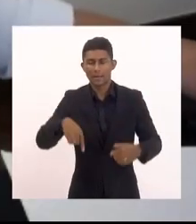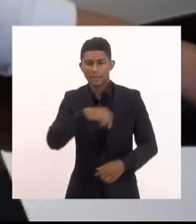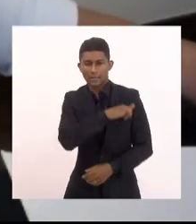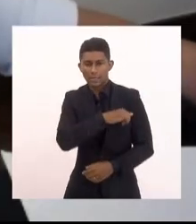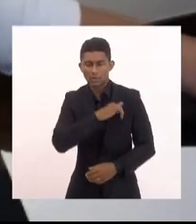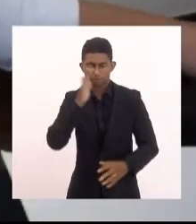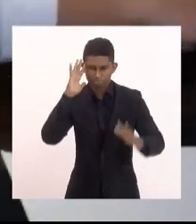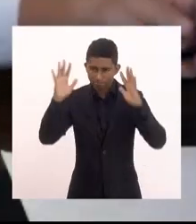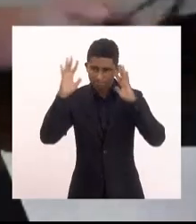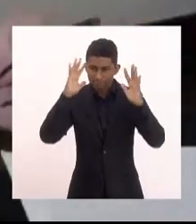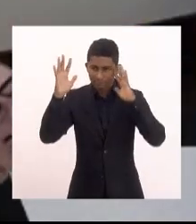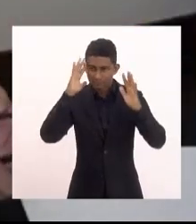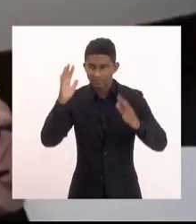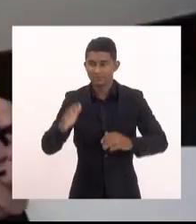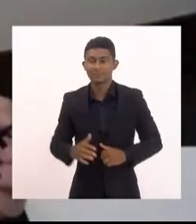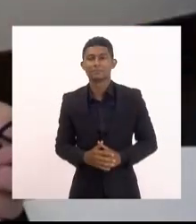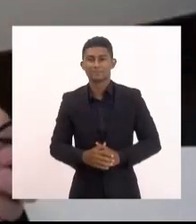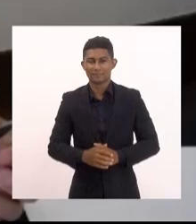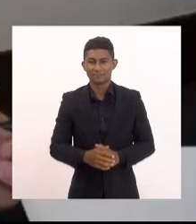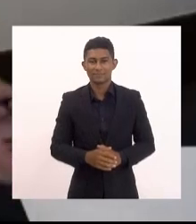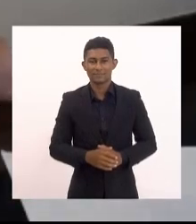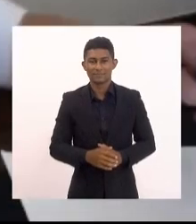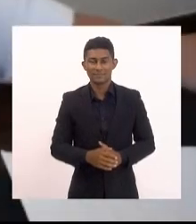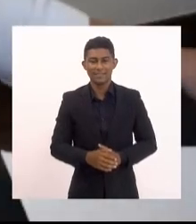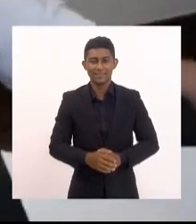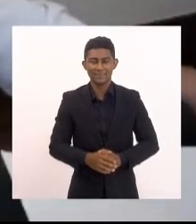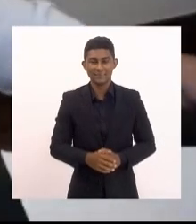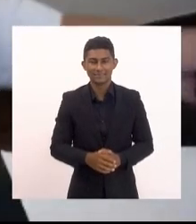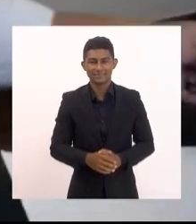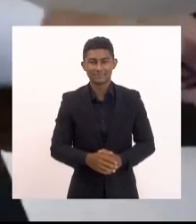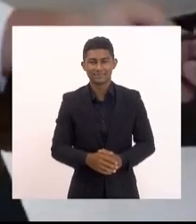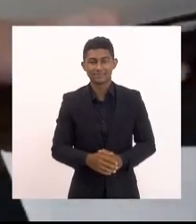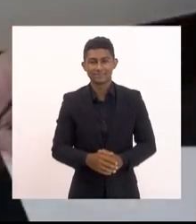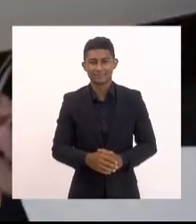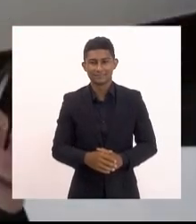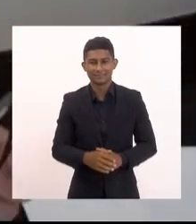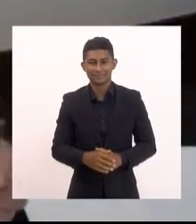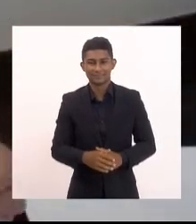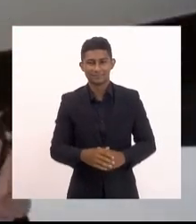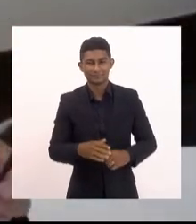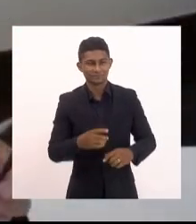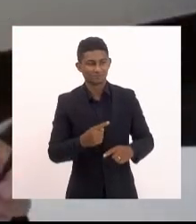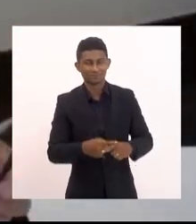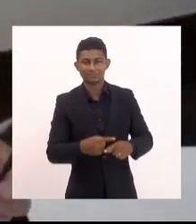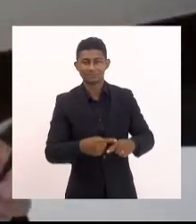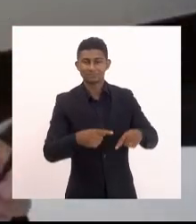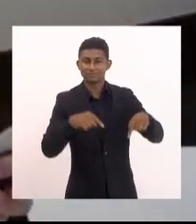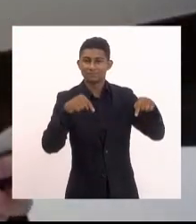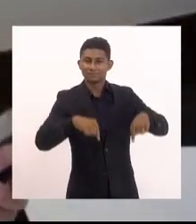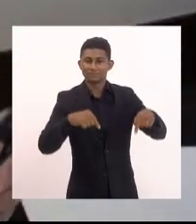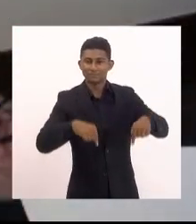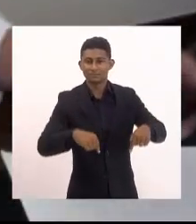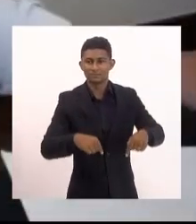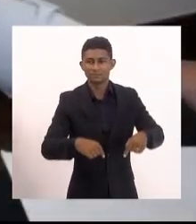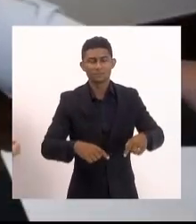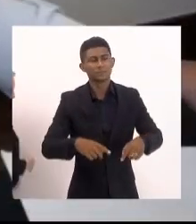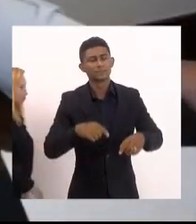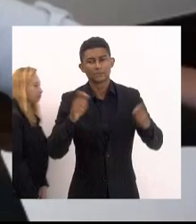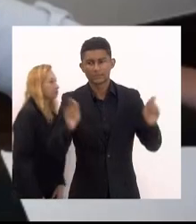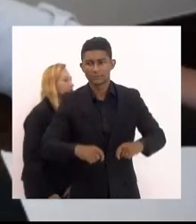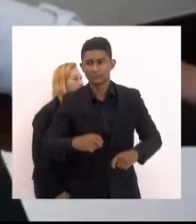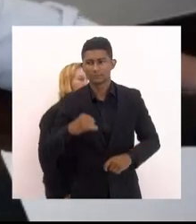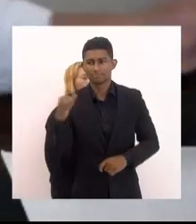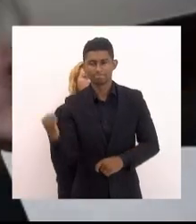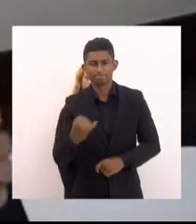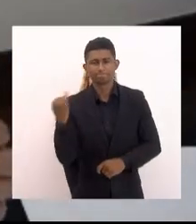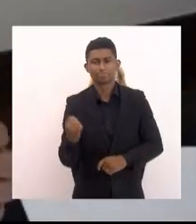esse eixo do arco metropolitano, que é muito importante, ou pode ser muito importante, não apenas